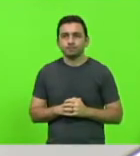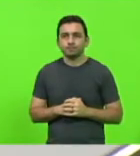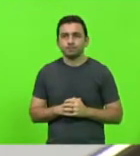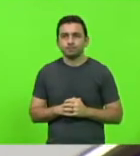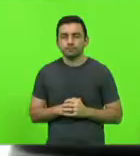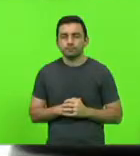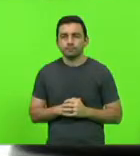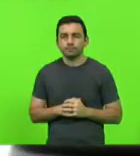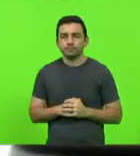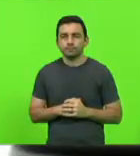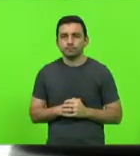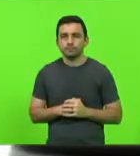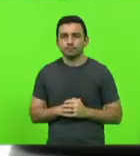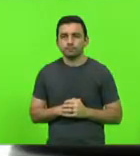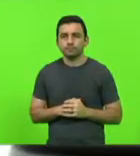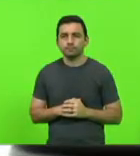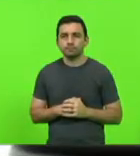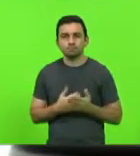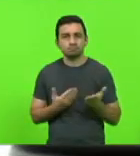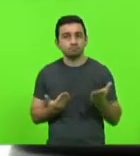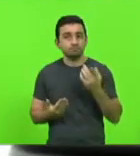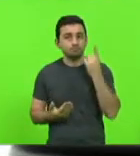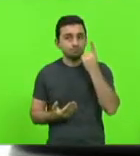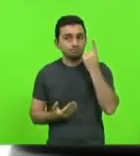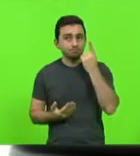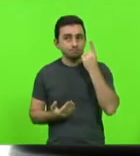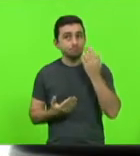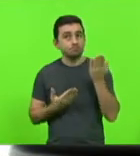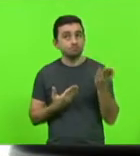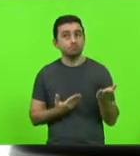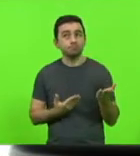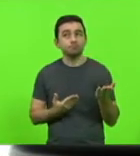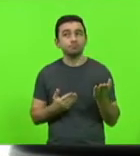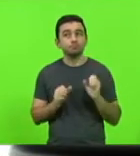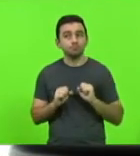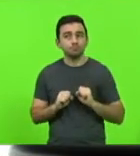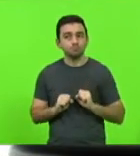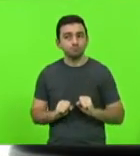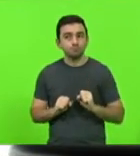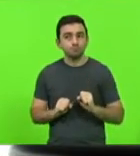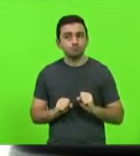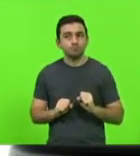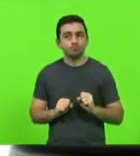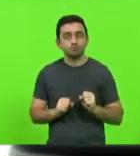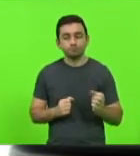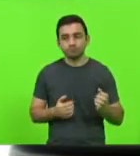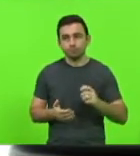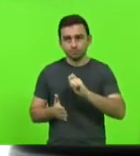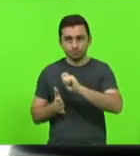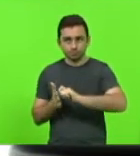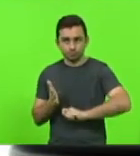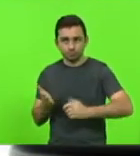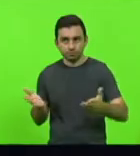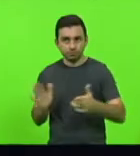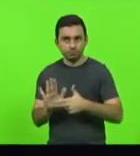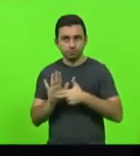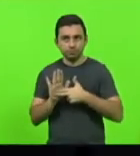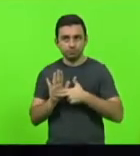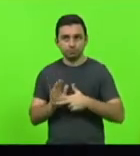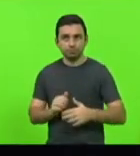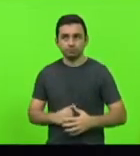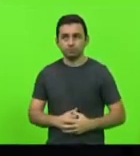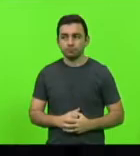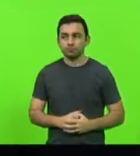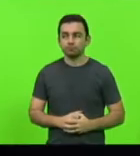Eu convido o deputado para que possa vir até a mesa para assinar o termo de posse.